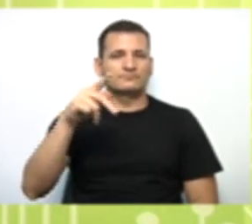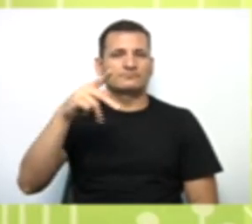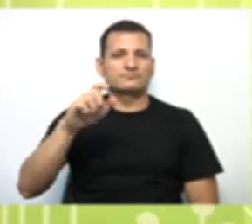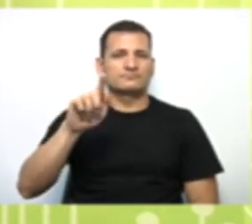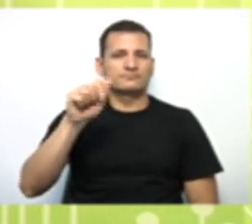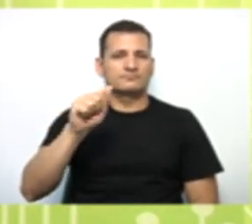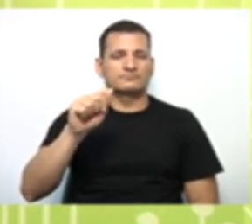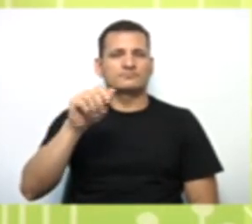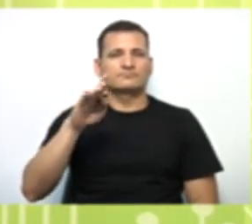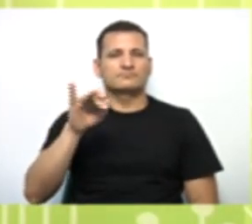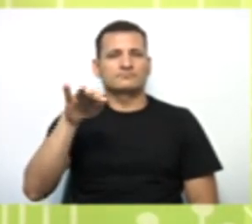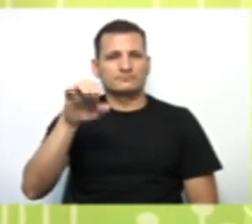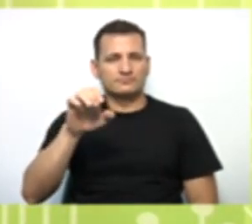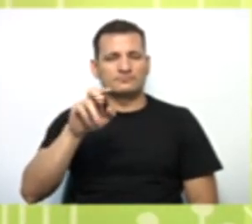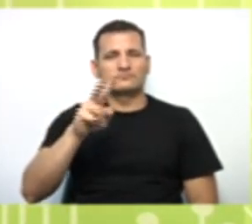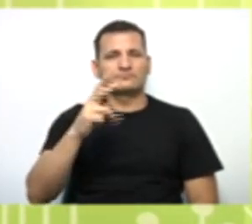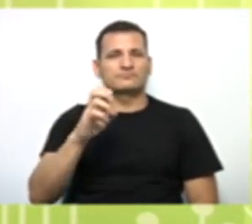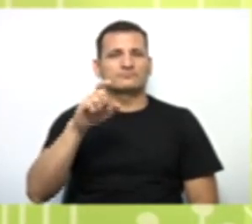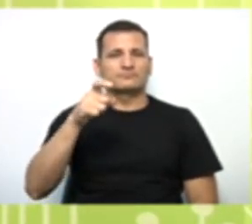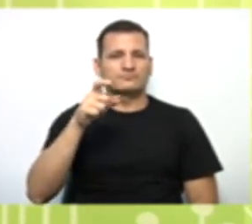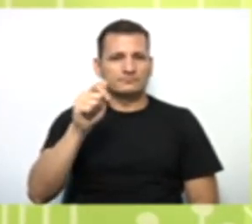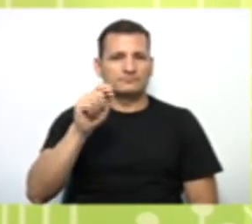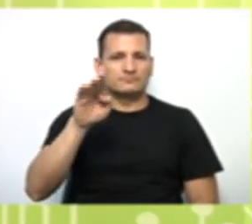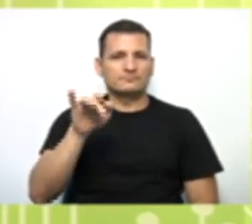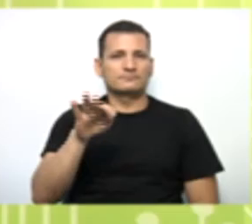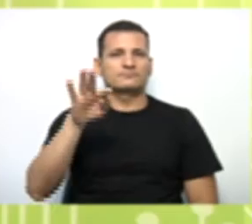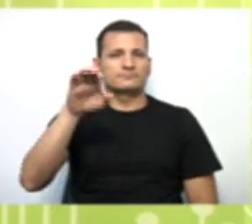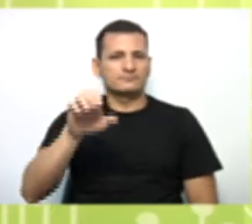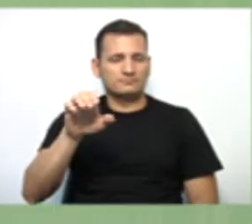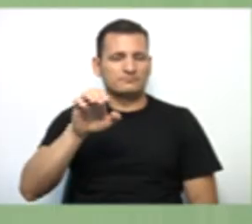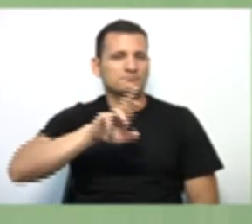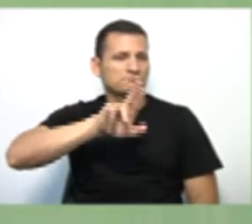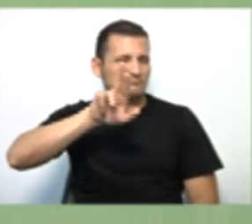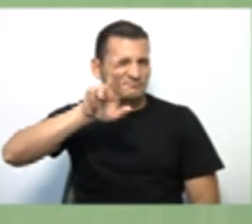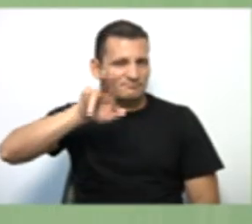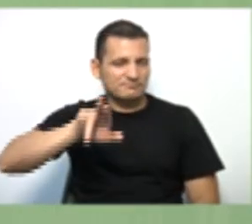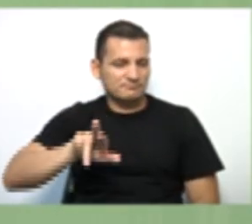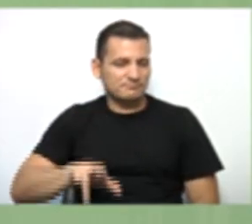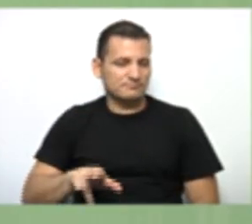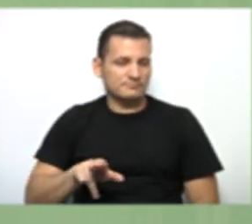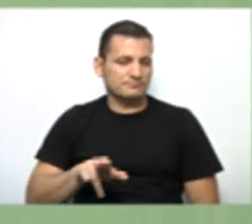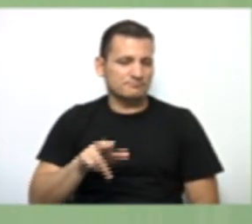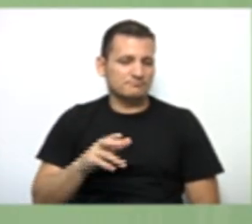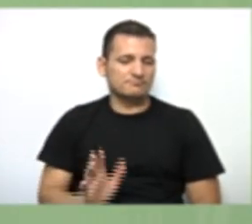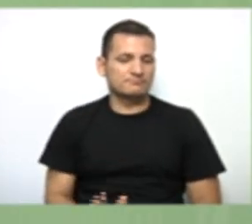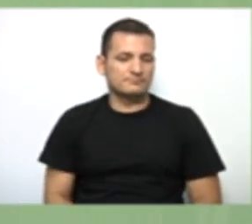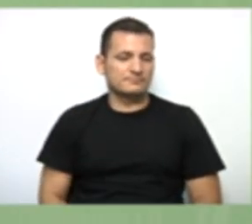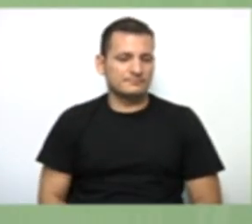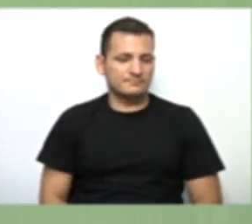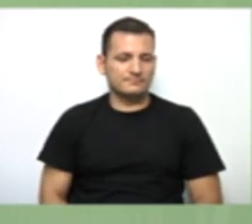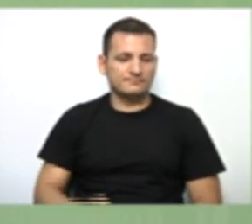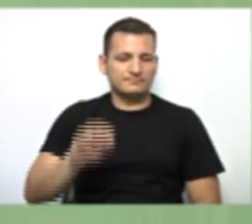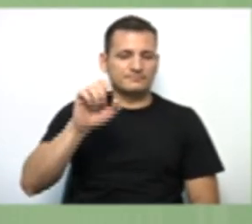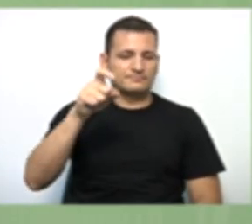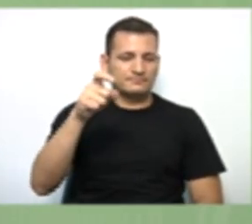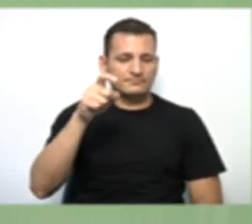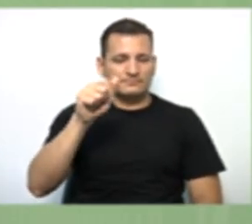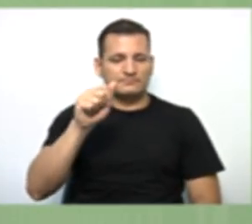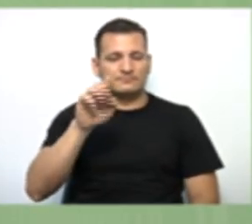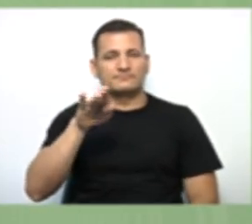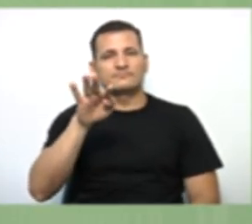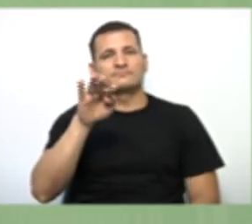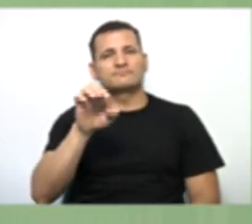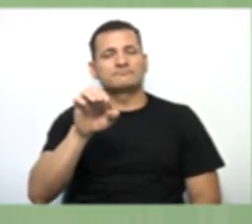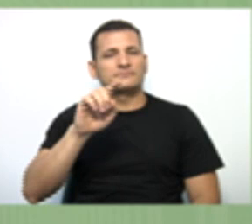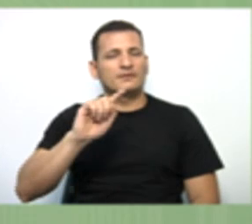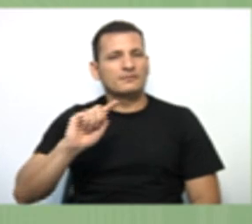petabyte, exabyte, né? Então, tem bastante coisa. Eu não sei nem o que vem depois do exabyte, né?